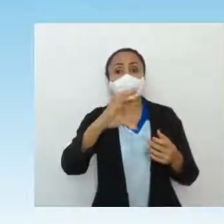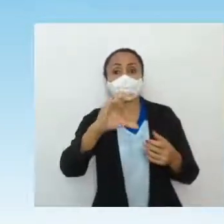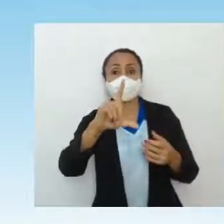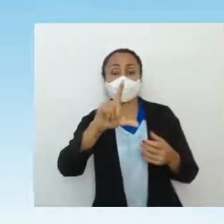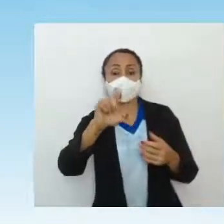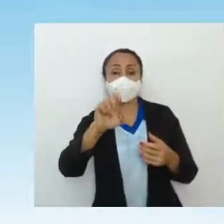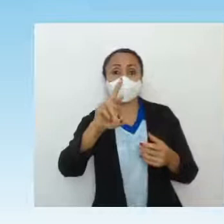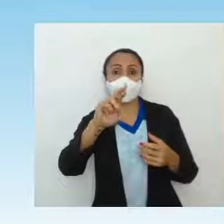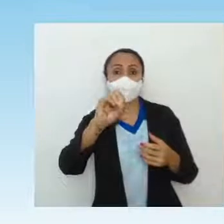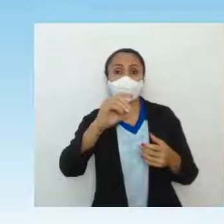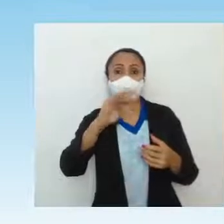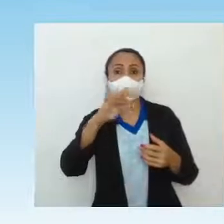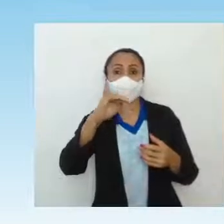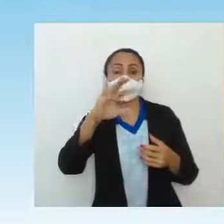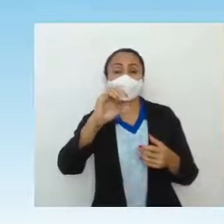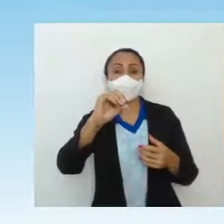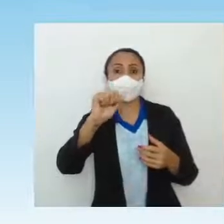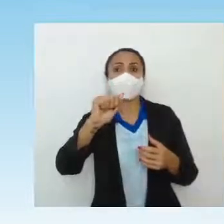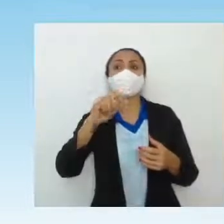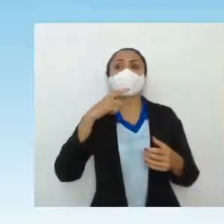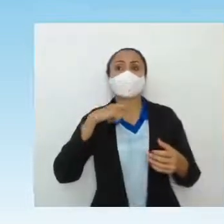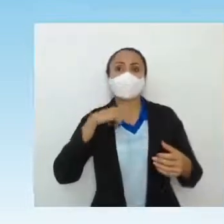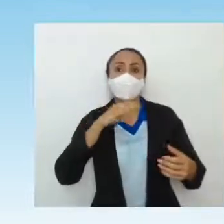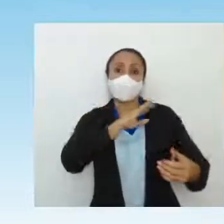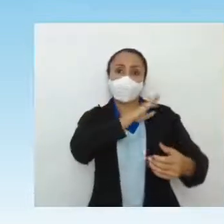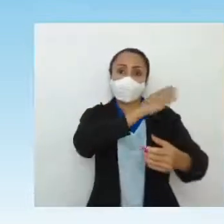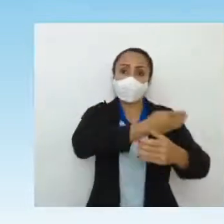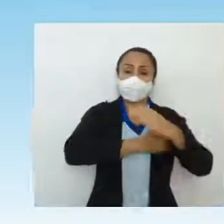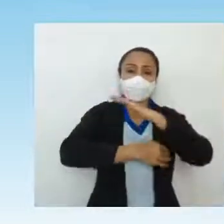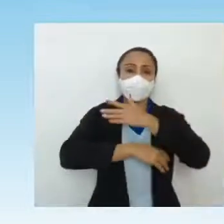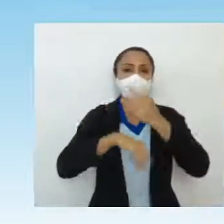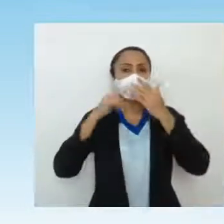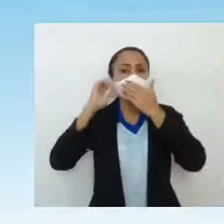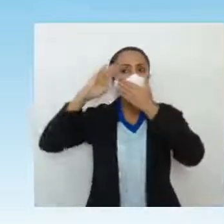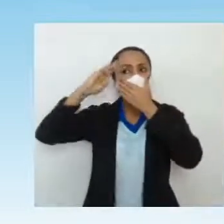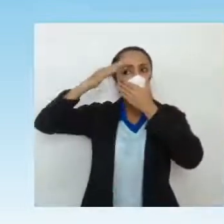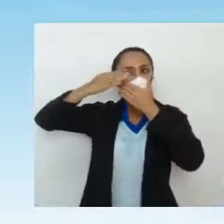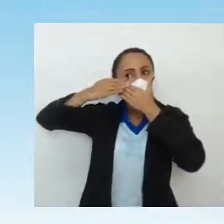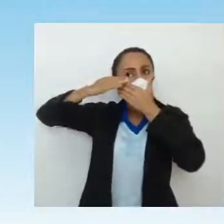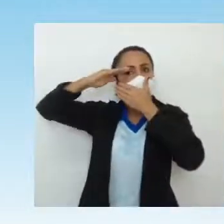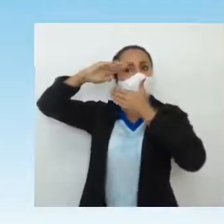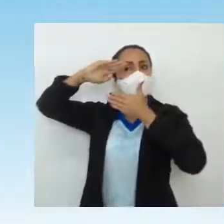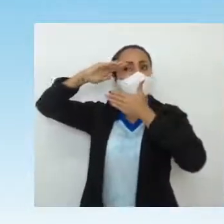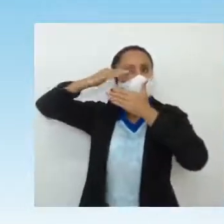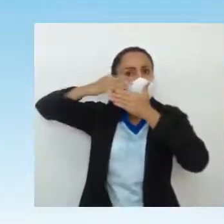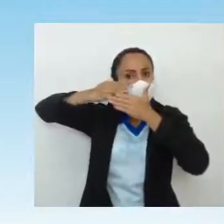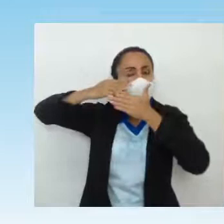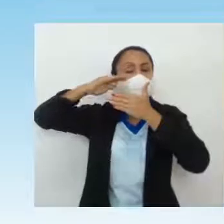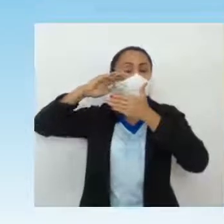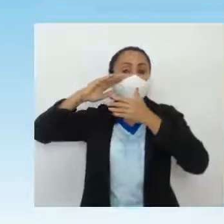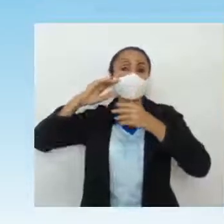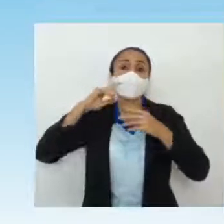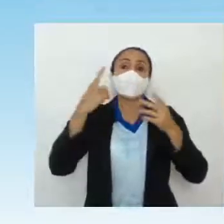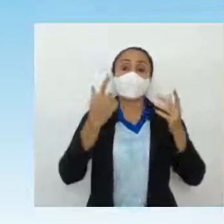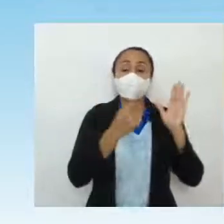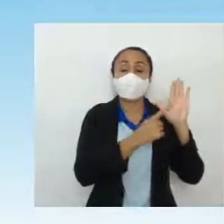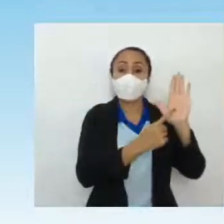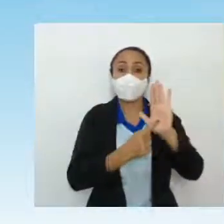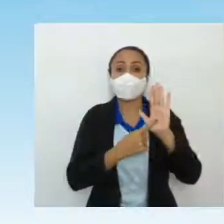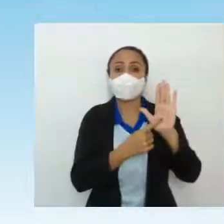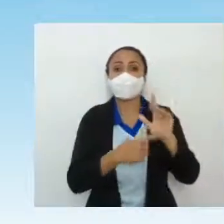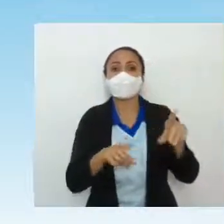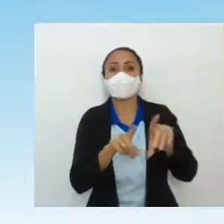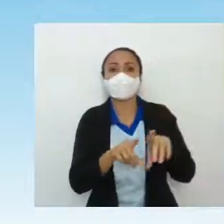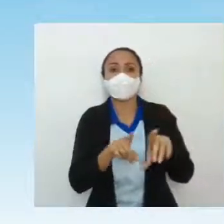inseridos os músculos que movem os globos oculares. É isso aí. Além disso, ele apresenta na